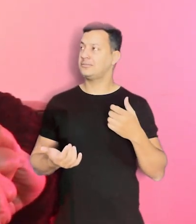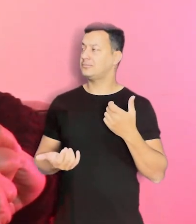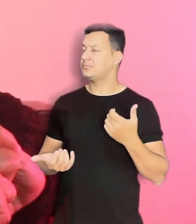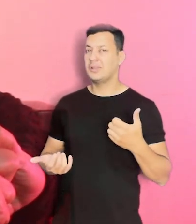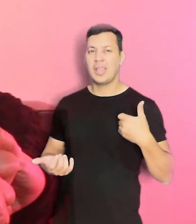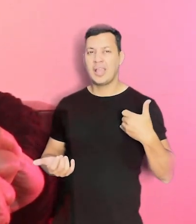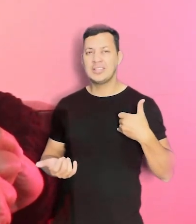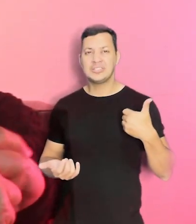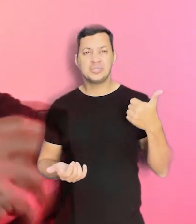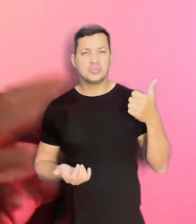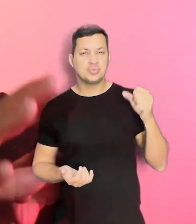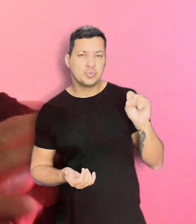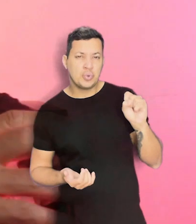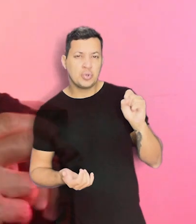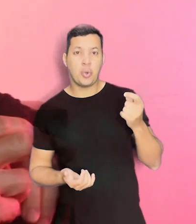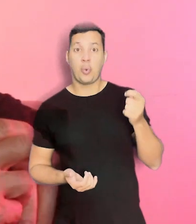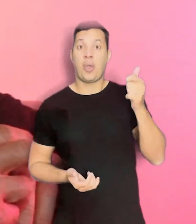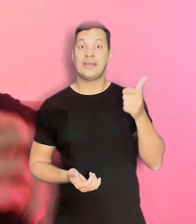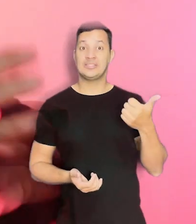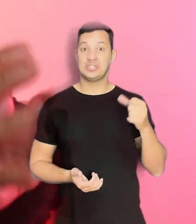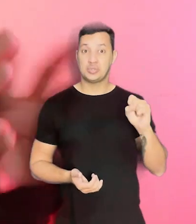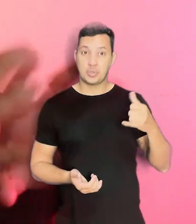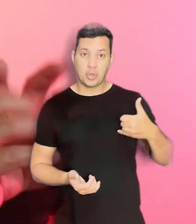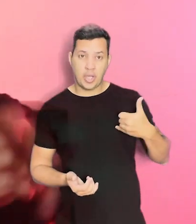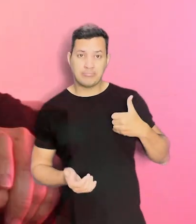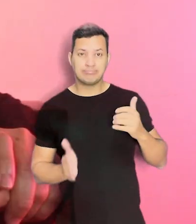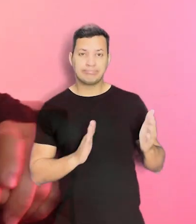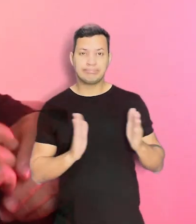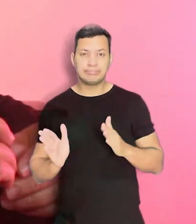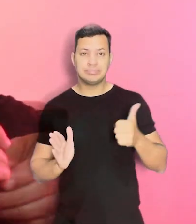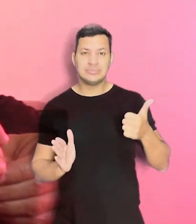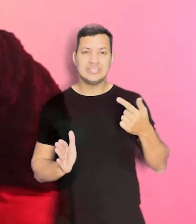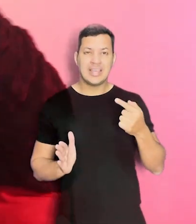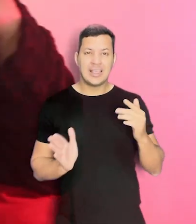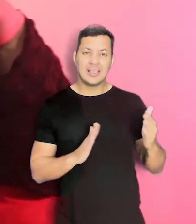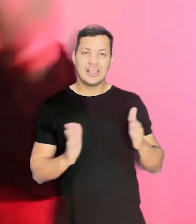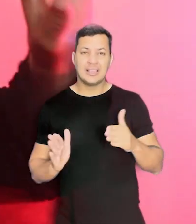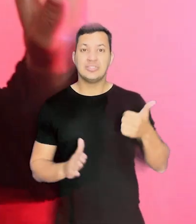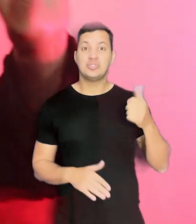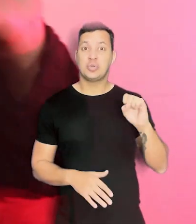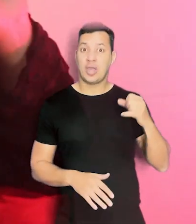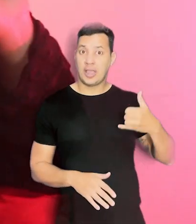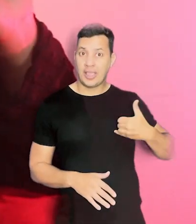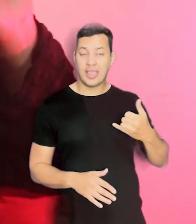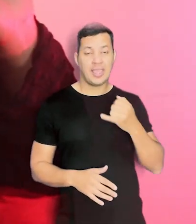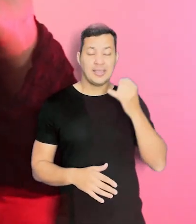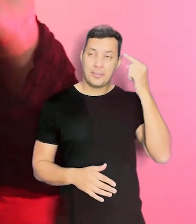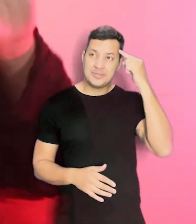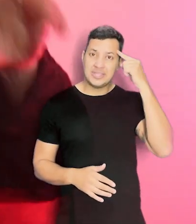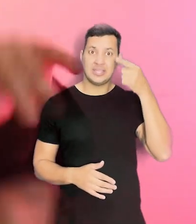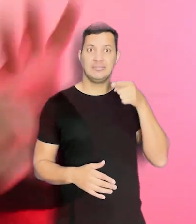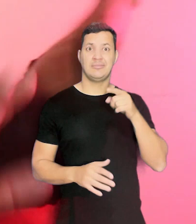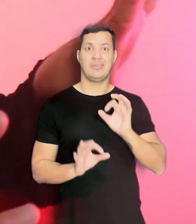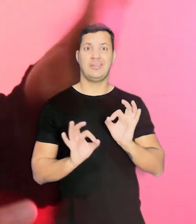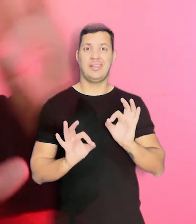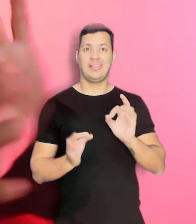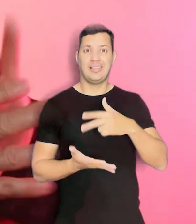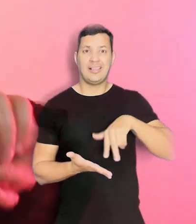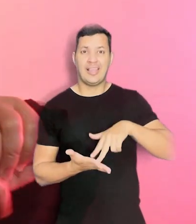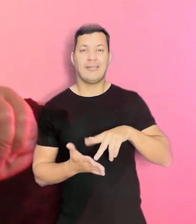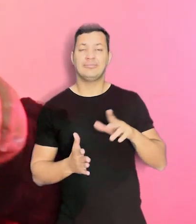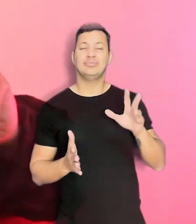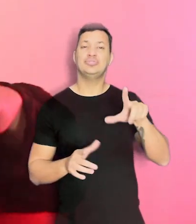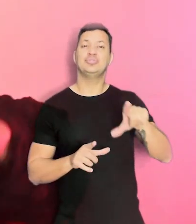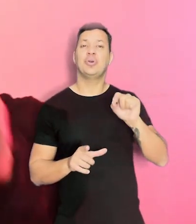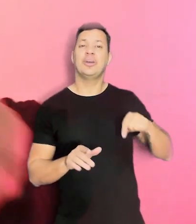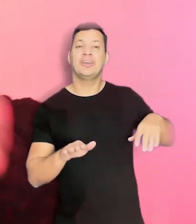tinha quase 18 anos, 17 para 18 anos. Mas enfim, eu não pensei nisso, eu fui fazer natação e fui